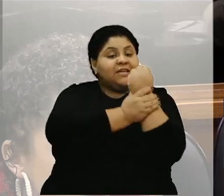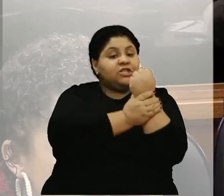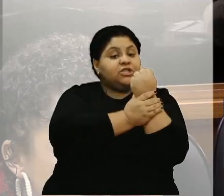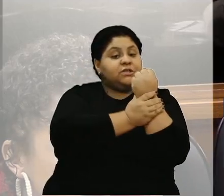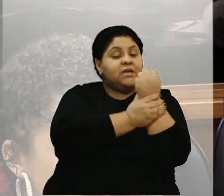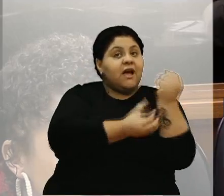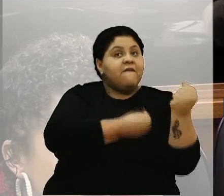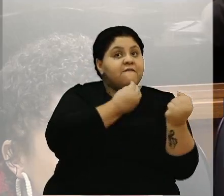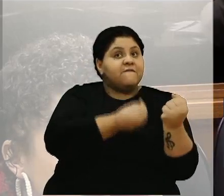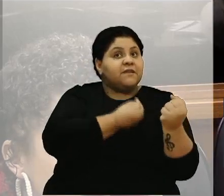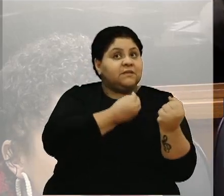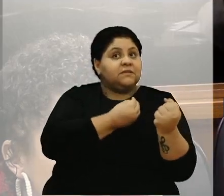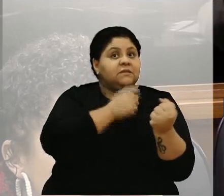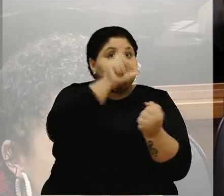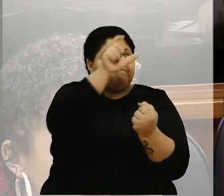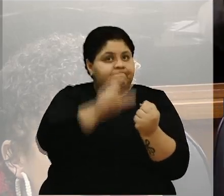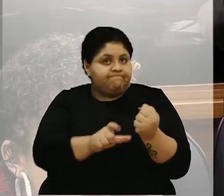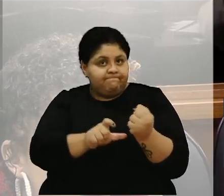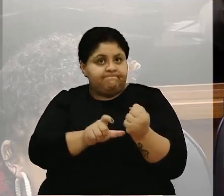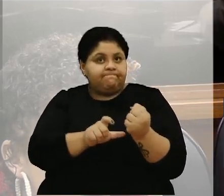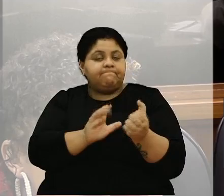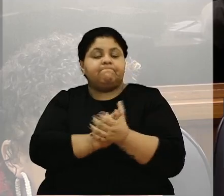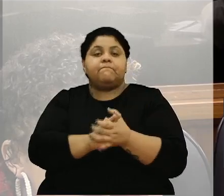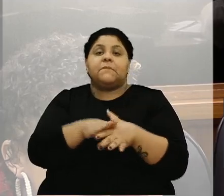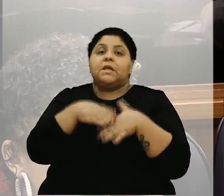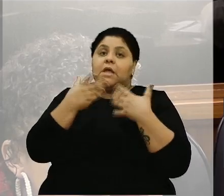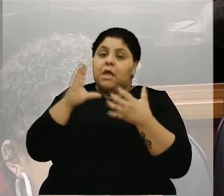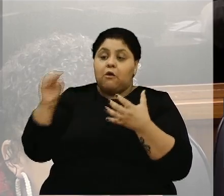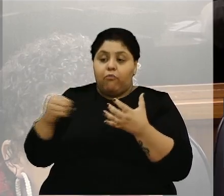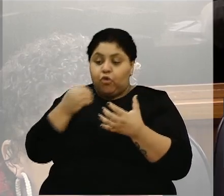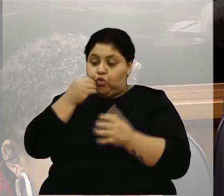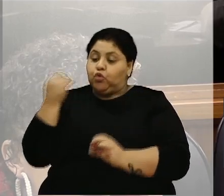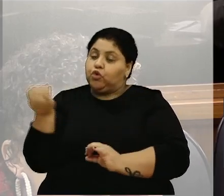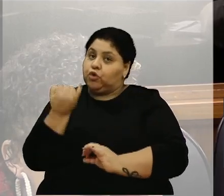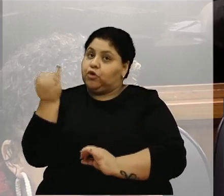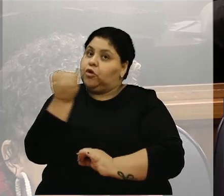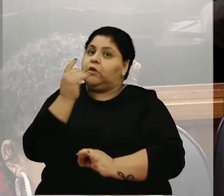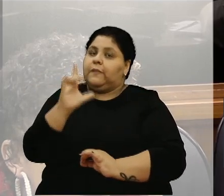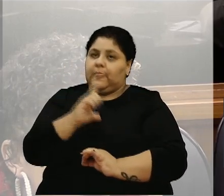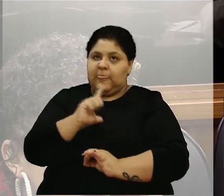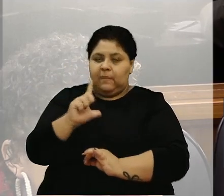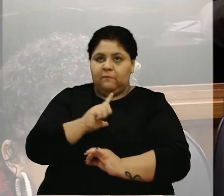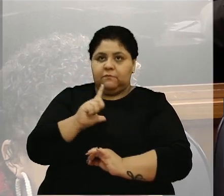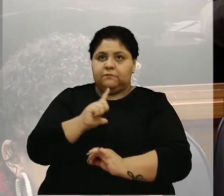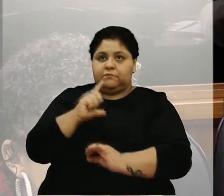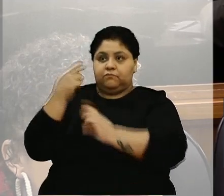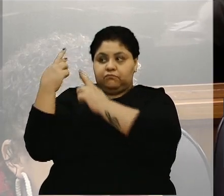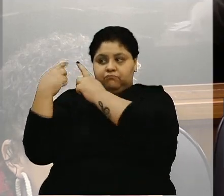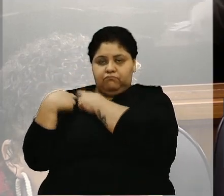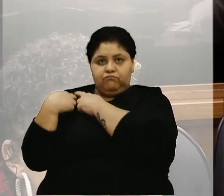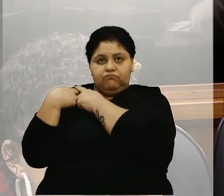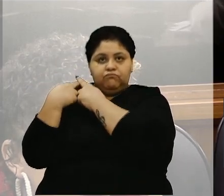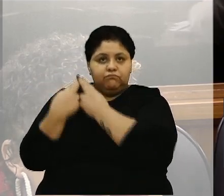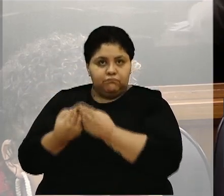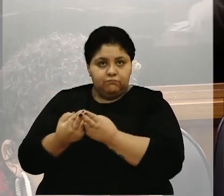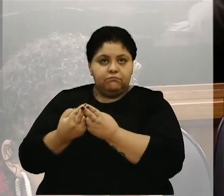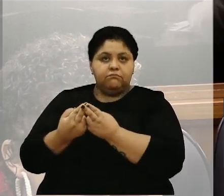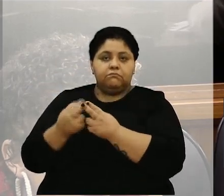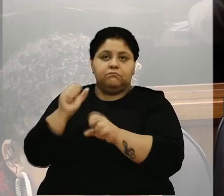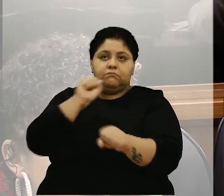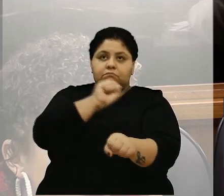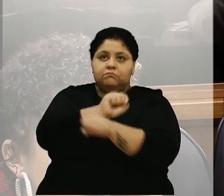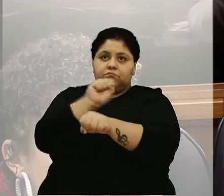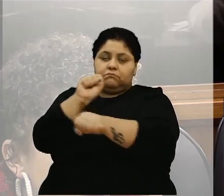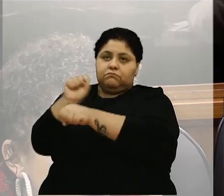pessoas. Então eu quero dizer que é oportuno, é importante, temos responsabilidade, e espero que seja